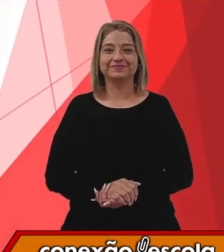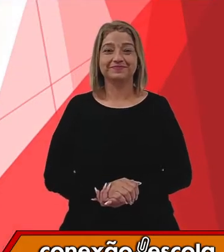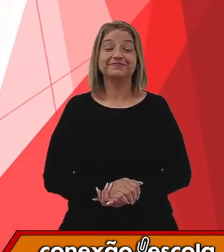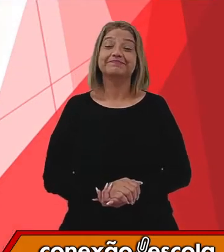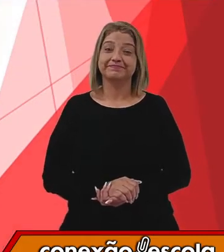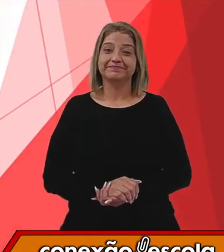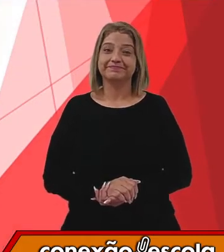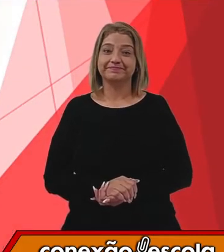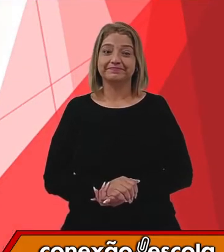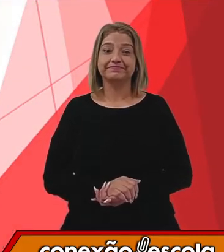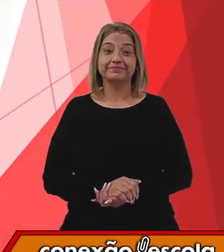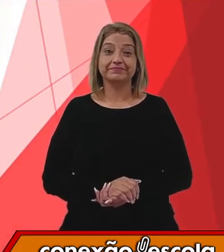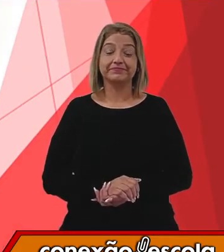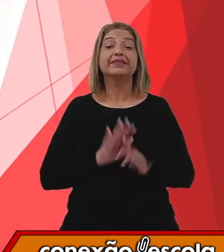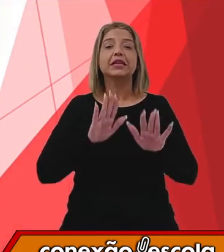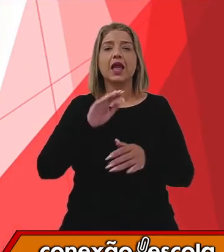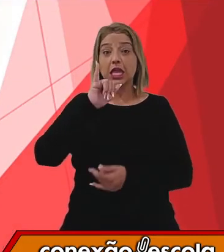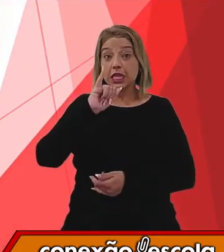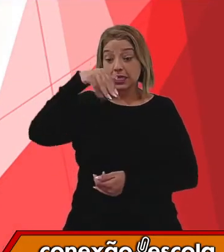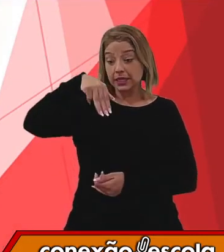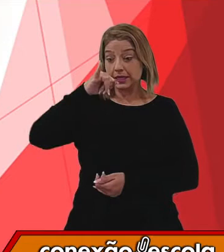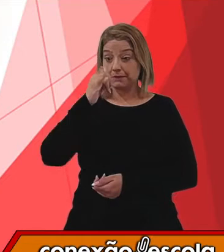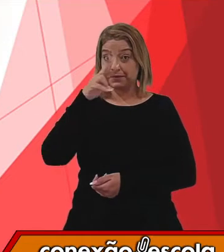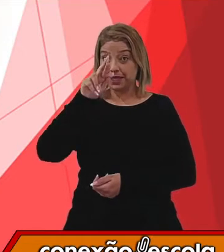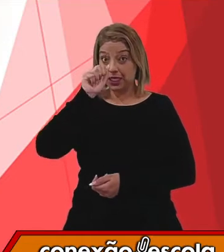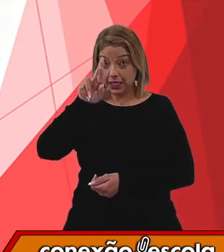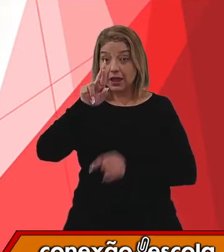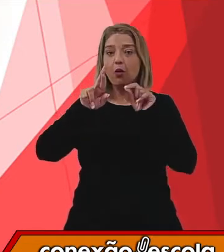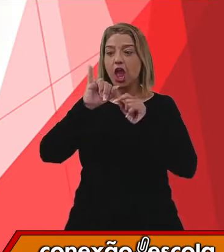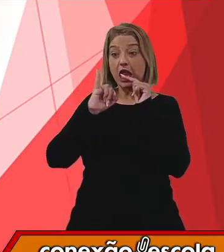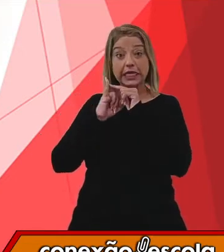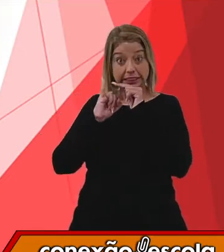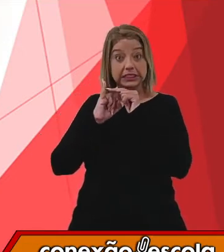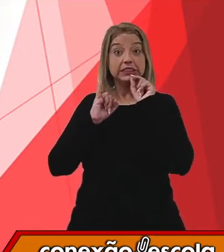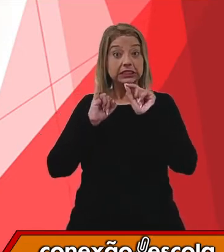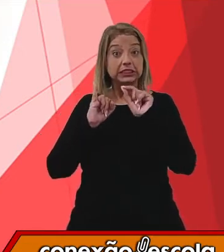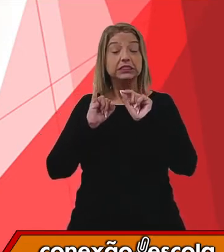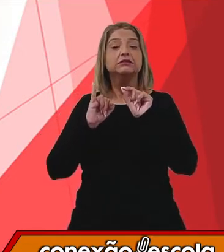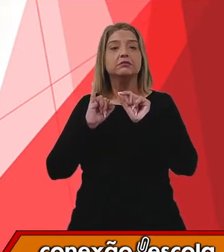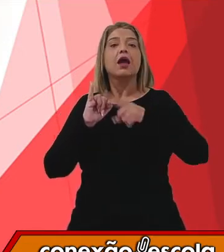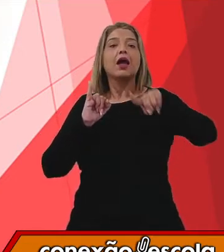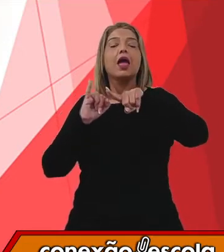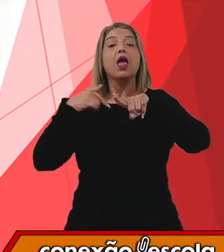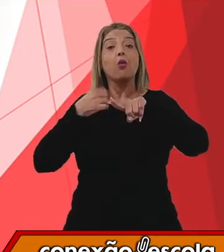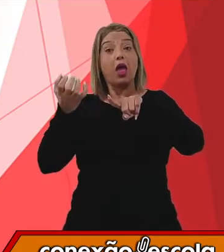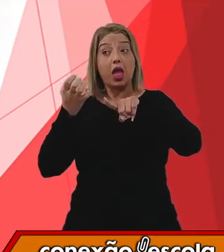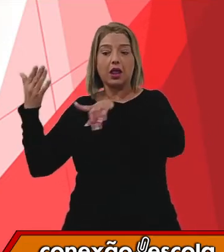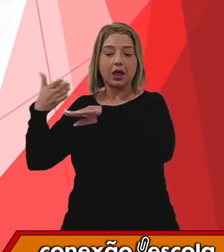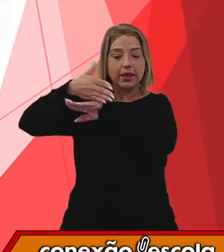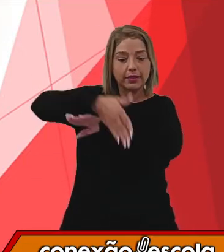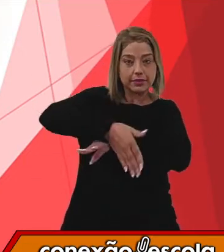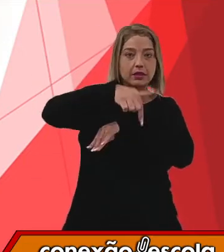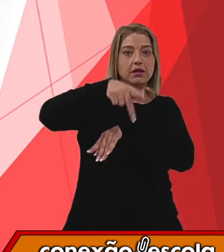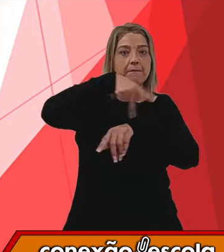Pois bem, já imigrar com a letra I significa entrar em um país a fim